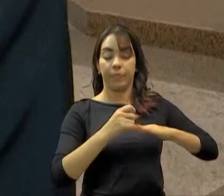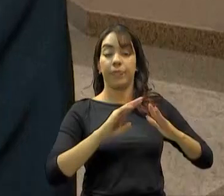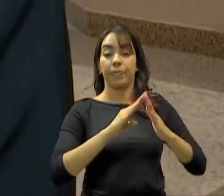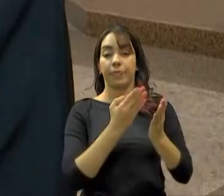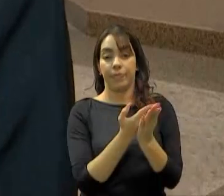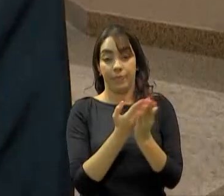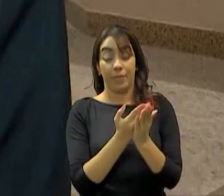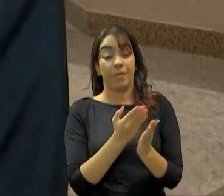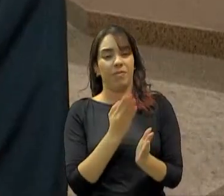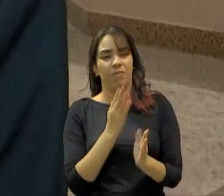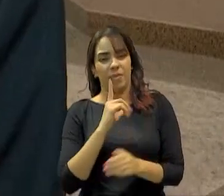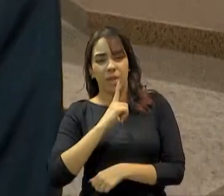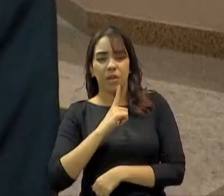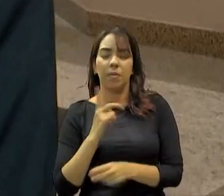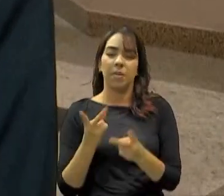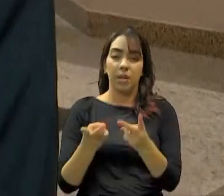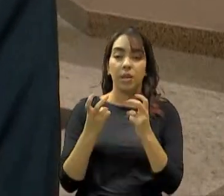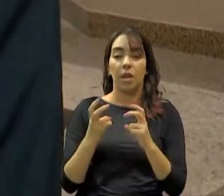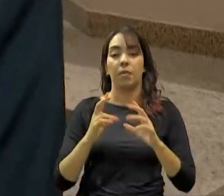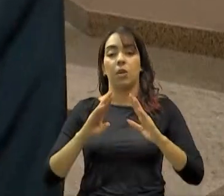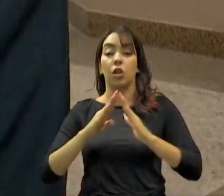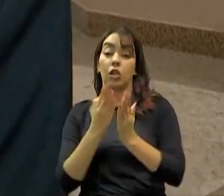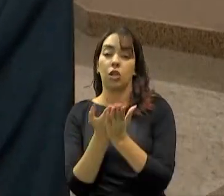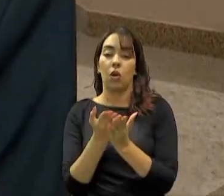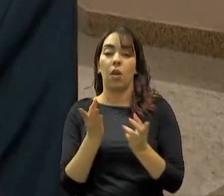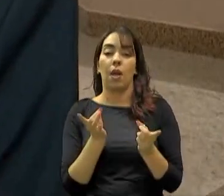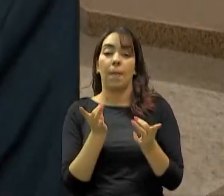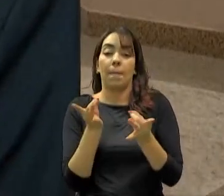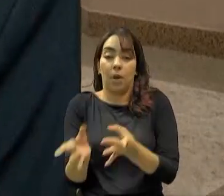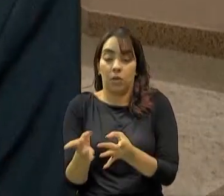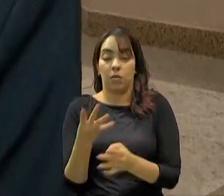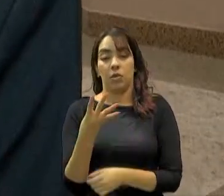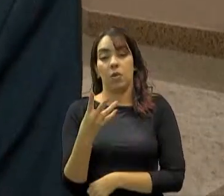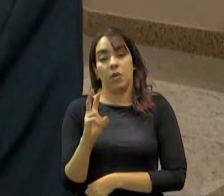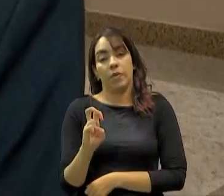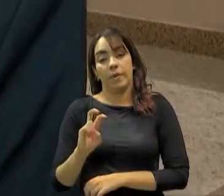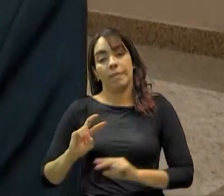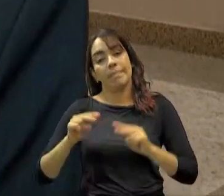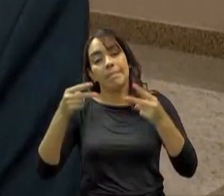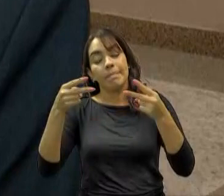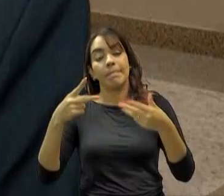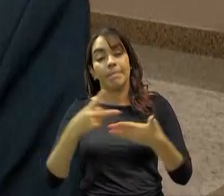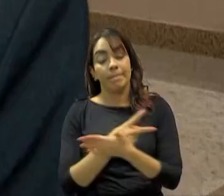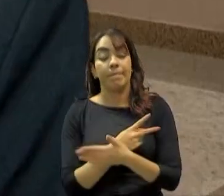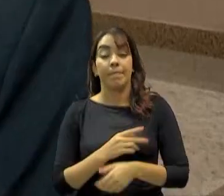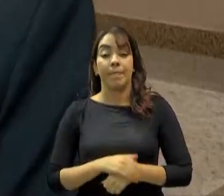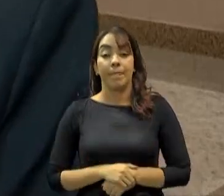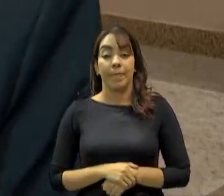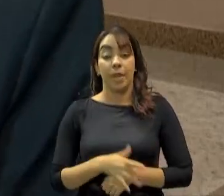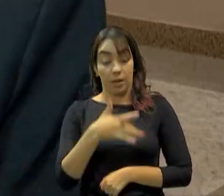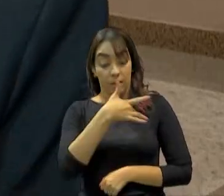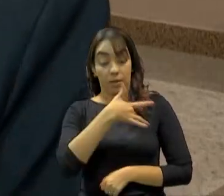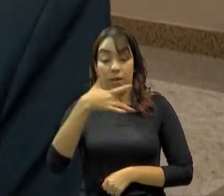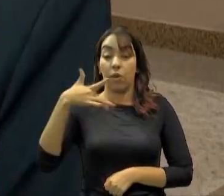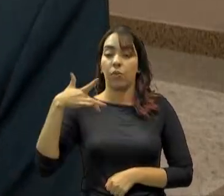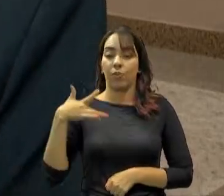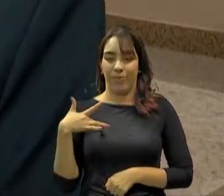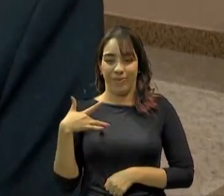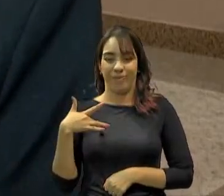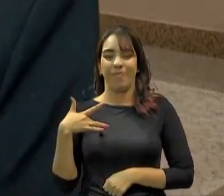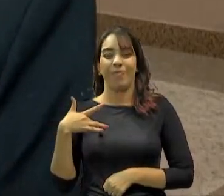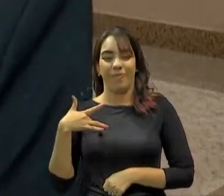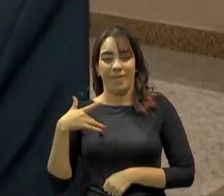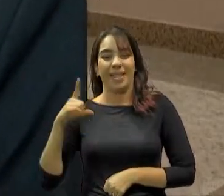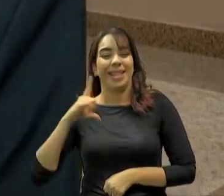escolar entre crianças e adolescentes que trabalham é quatro vezes maior acompanhamento de saúde porque Muitas delas são expostas